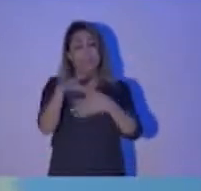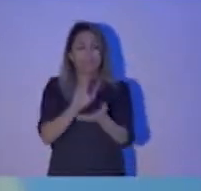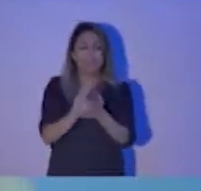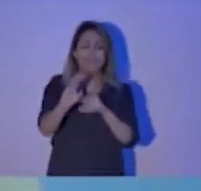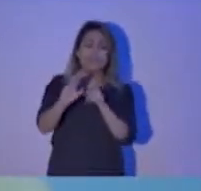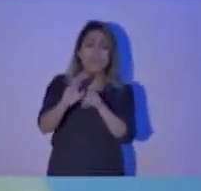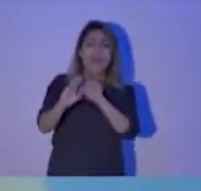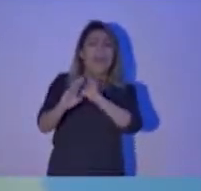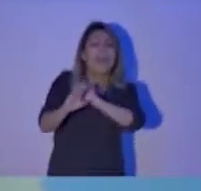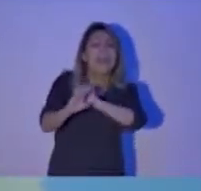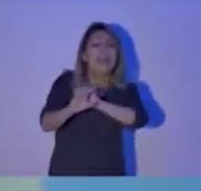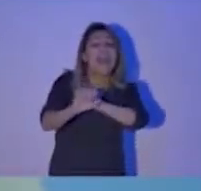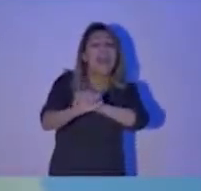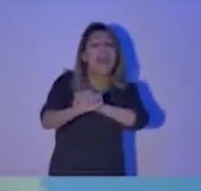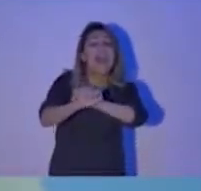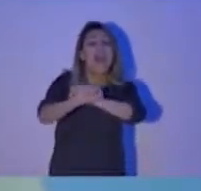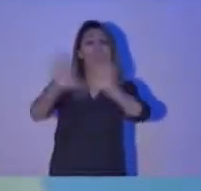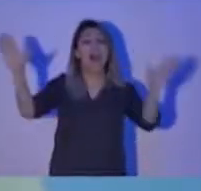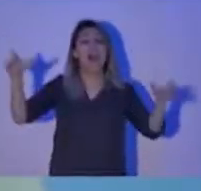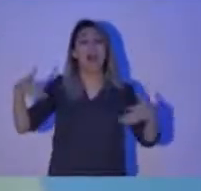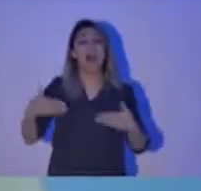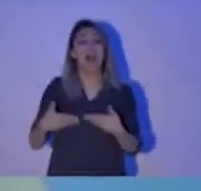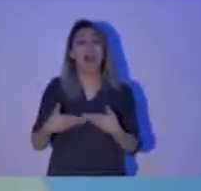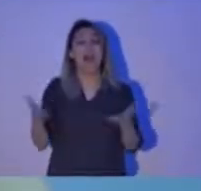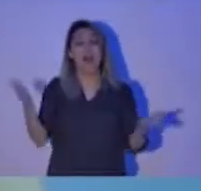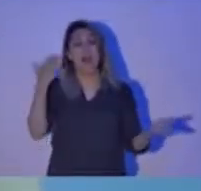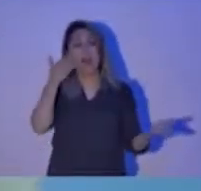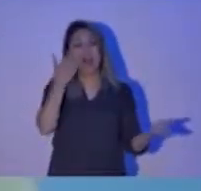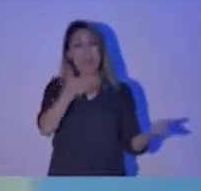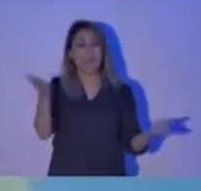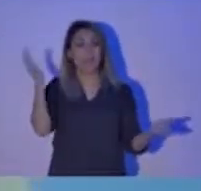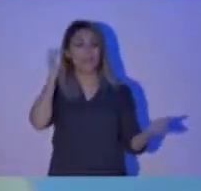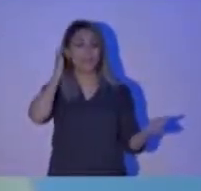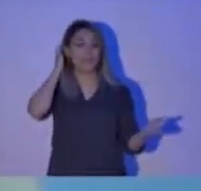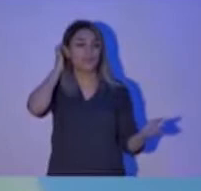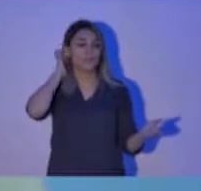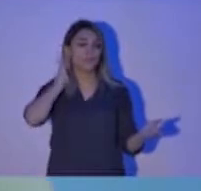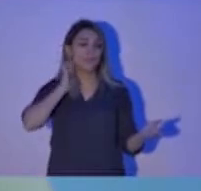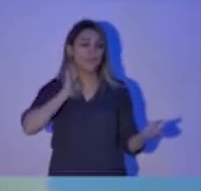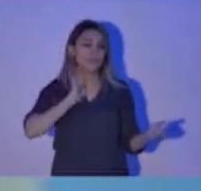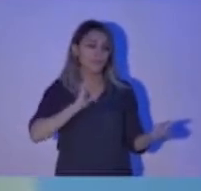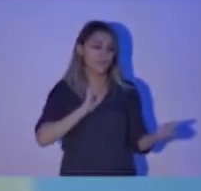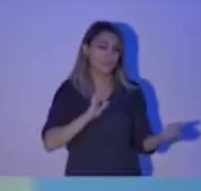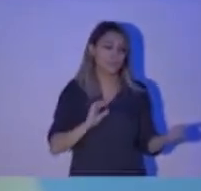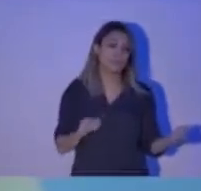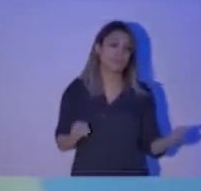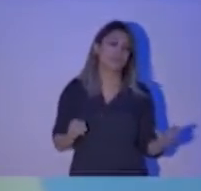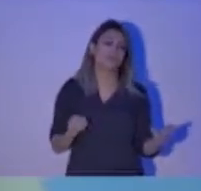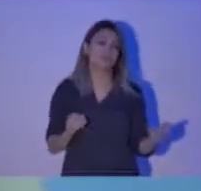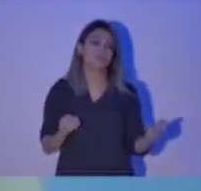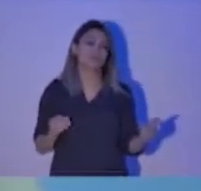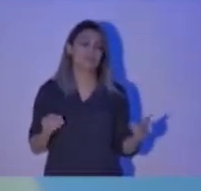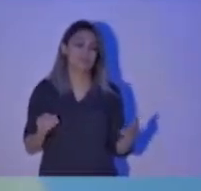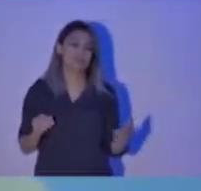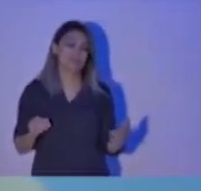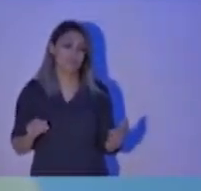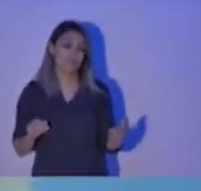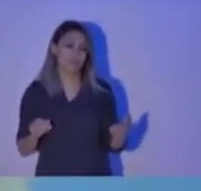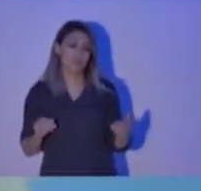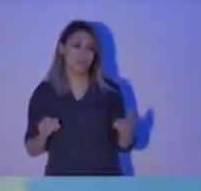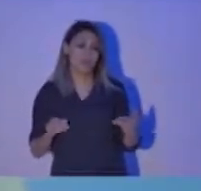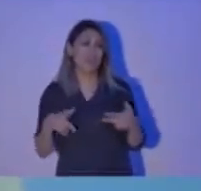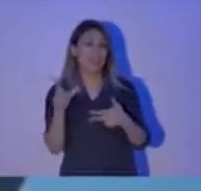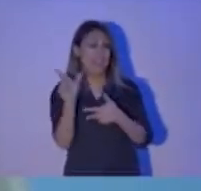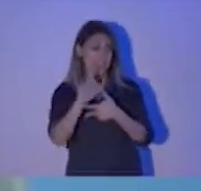aí, nessa unidade, eu penso que essa sequência, para mim, a gente não pode perder tempo com o que é óbvio. Existe